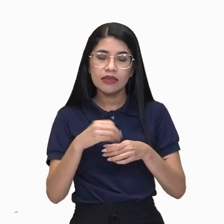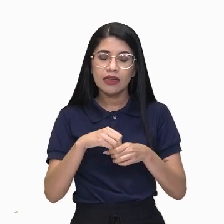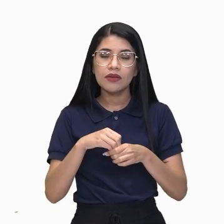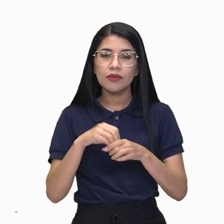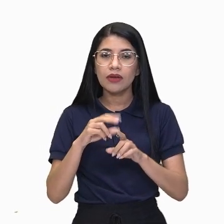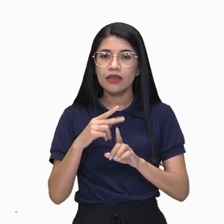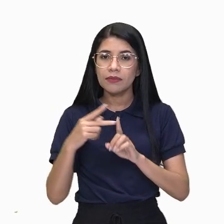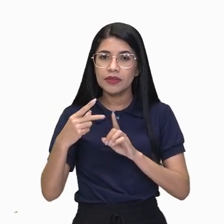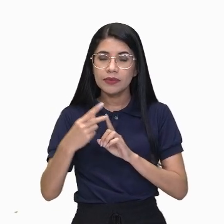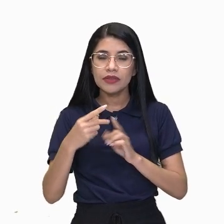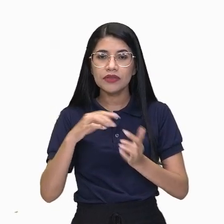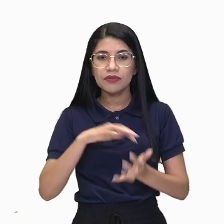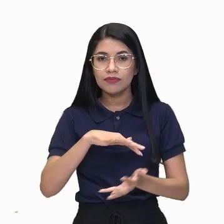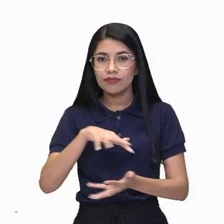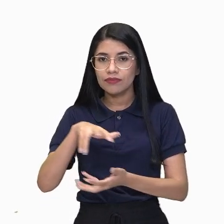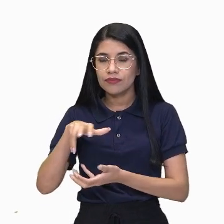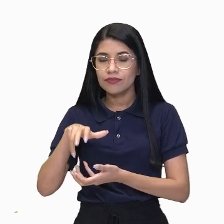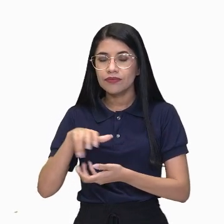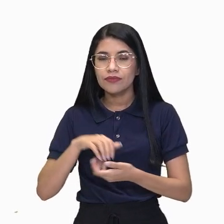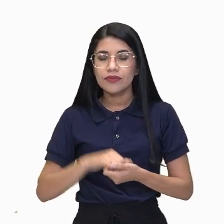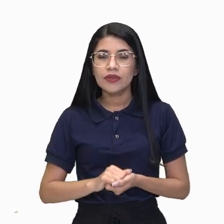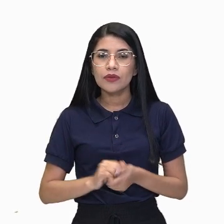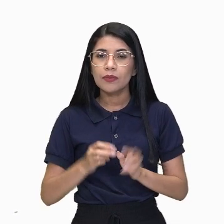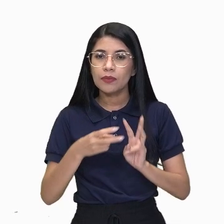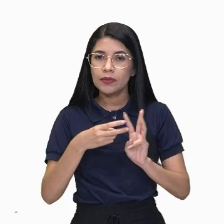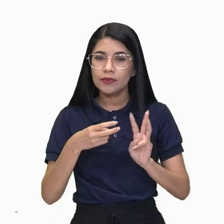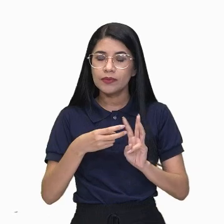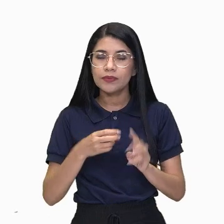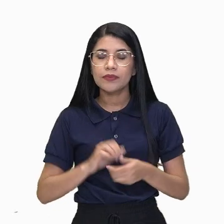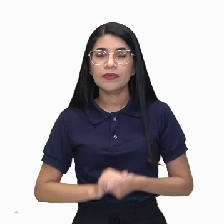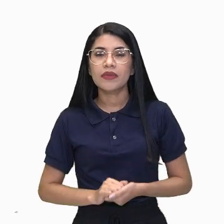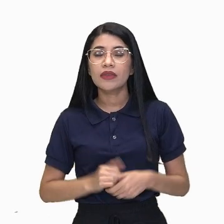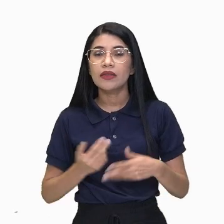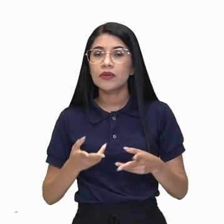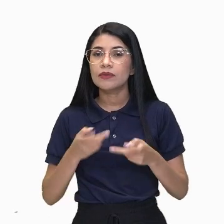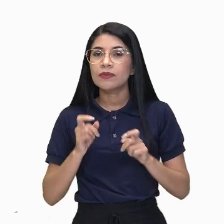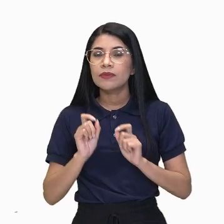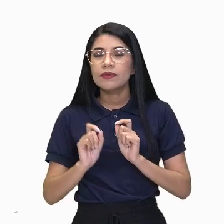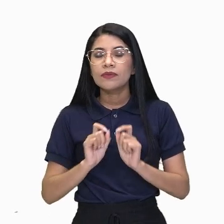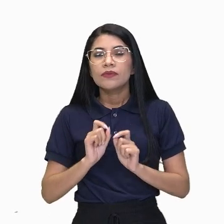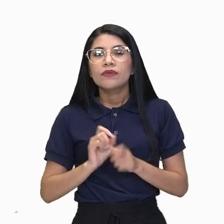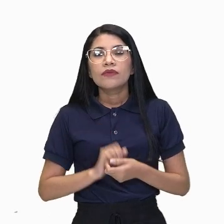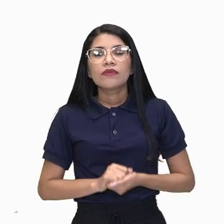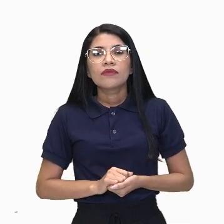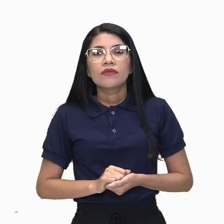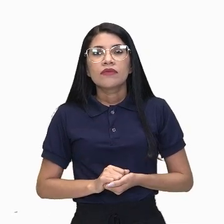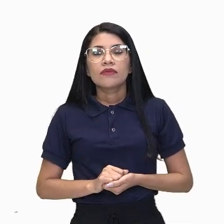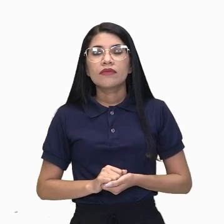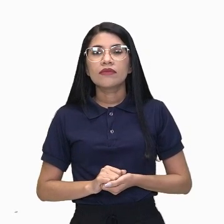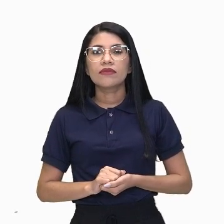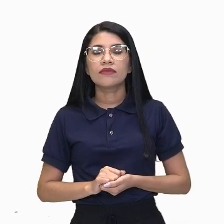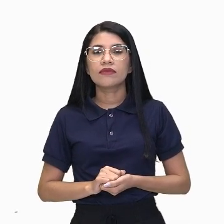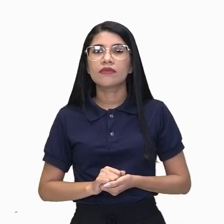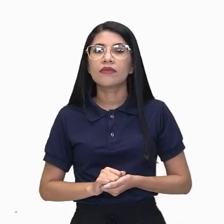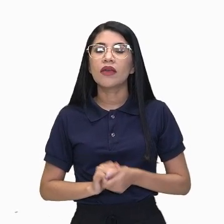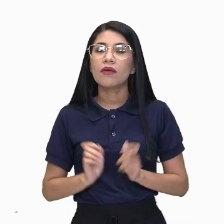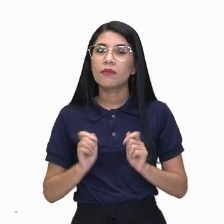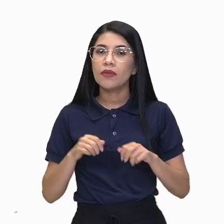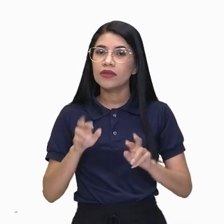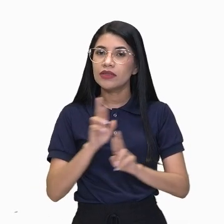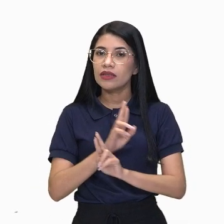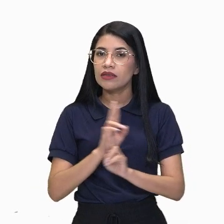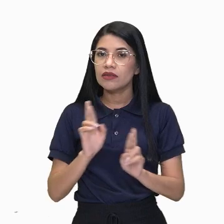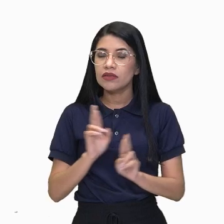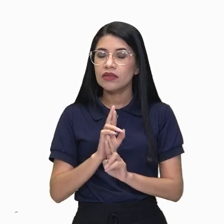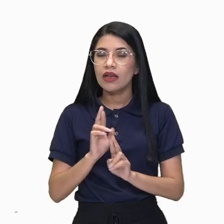cosmologia indígena, né? Exatamente. E aí nós podemos ver o seguinte, podemos ser relacionado, né? Como